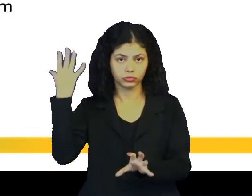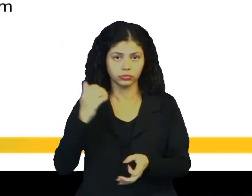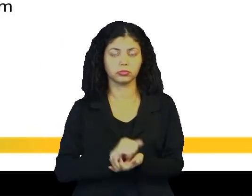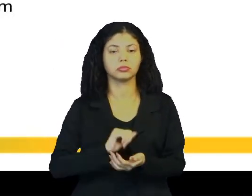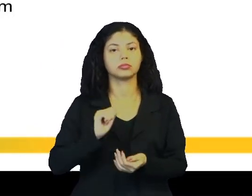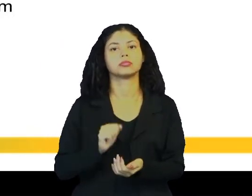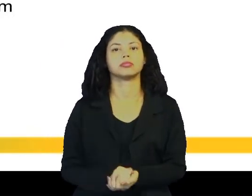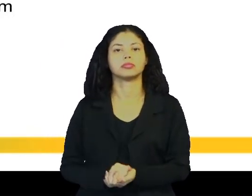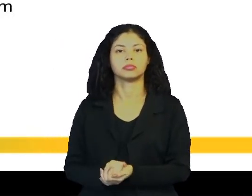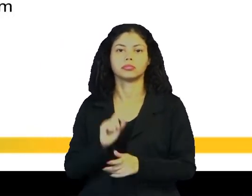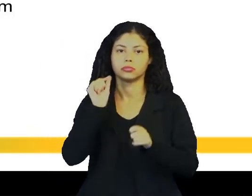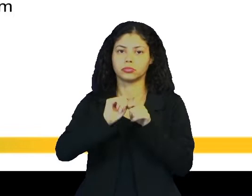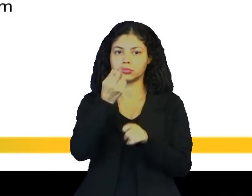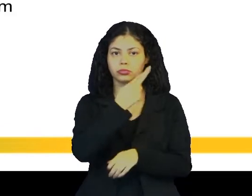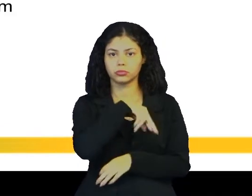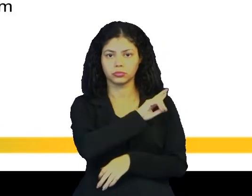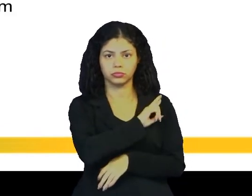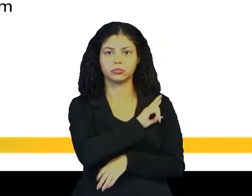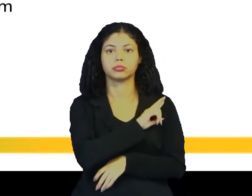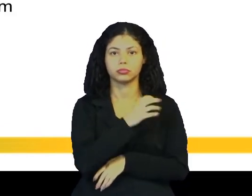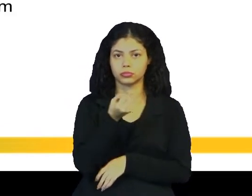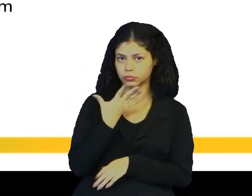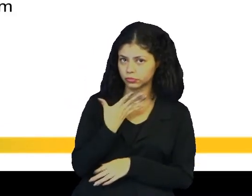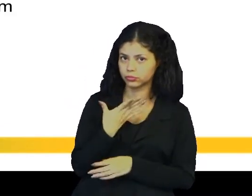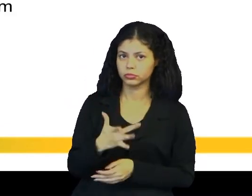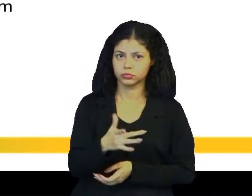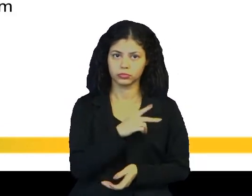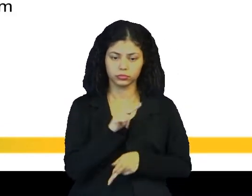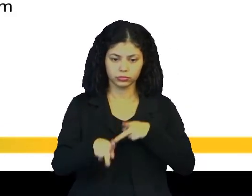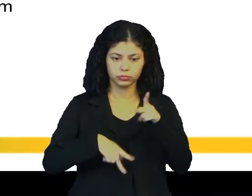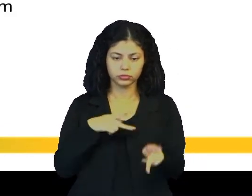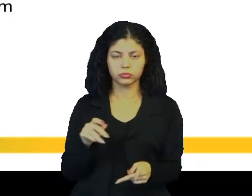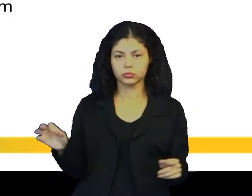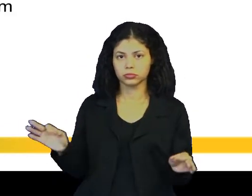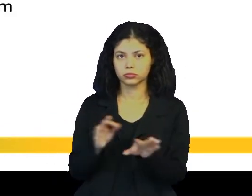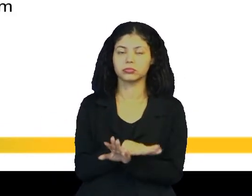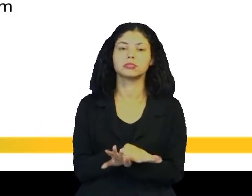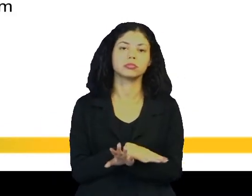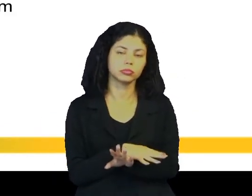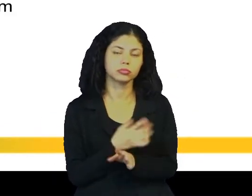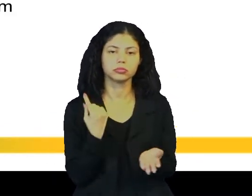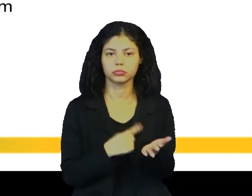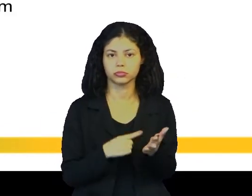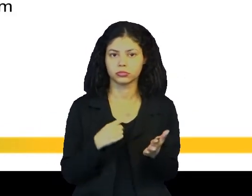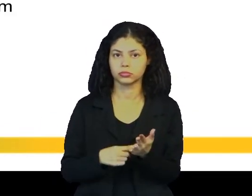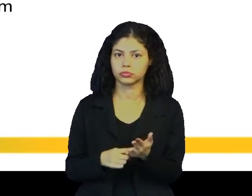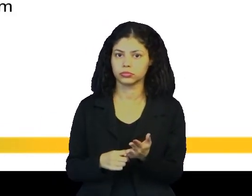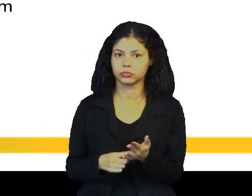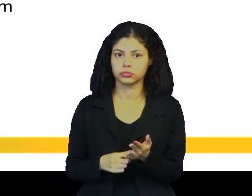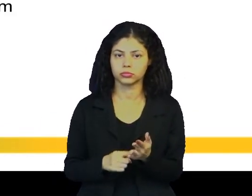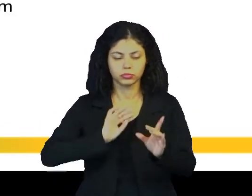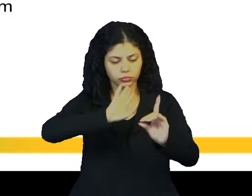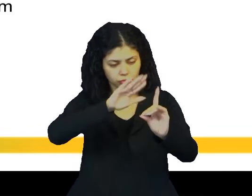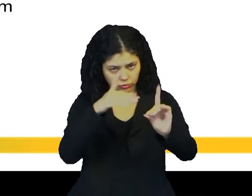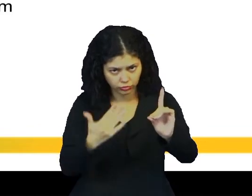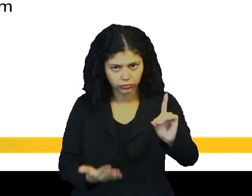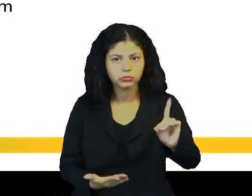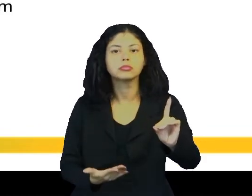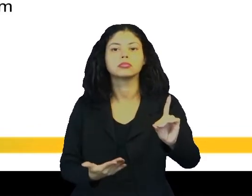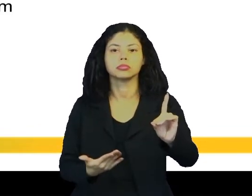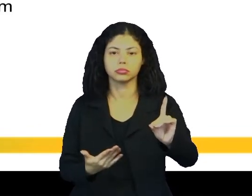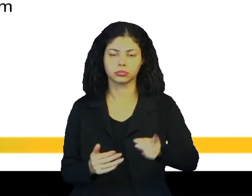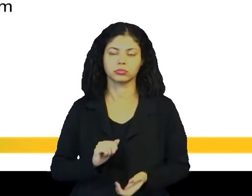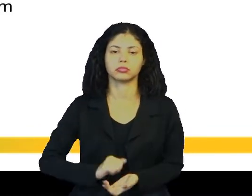E graças ao fato de ser o responsável pelo bem-estar do povo, também acabava sendo considerado uma divindade, né? Por